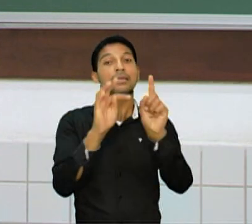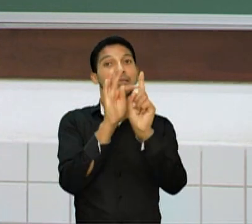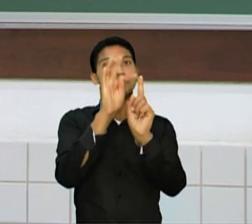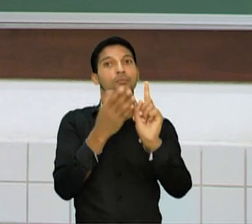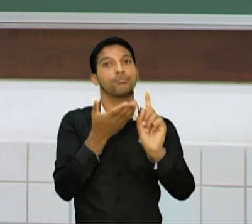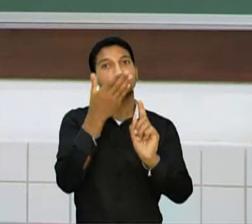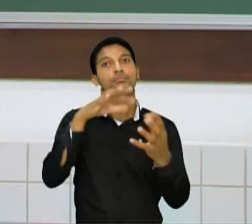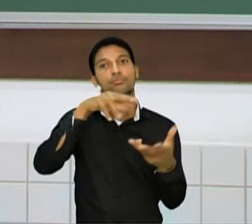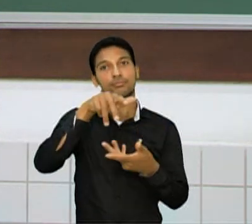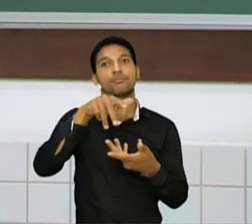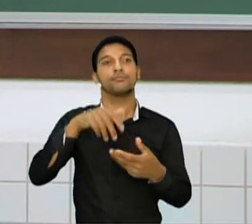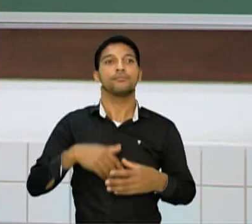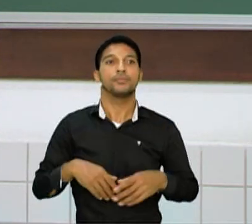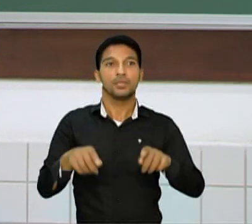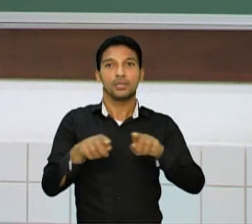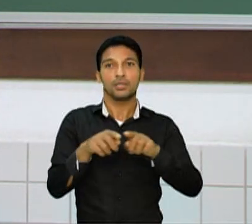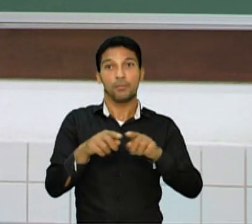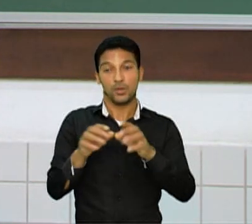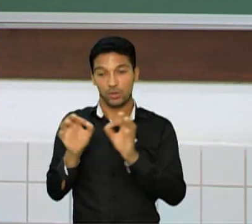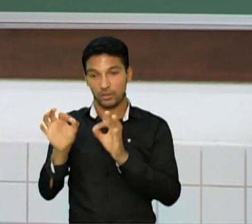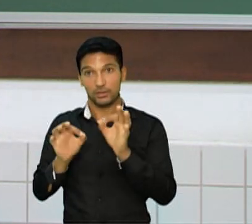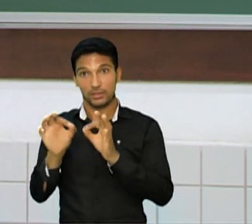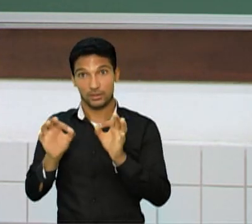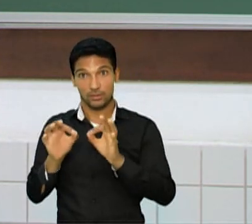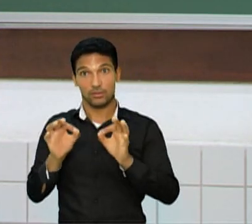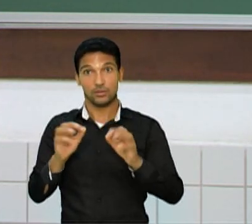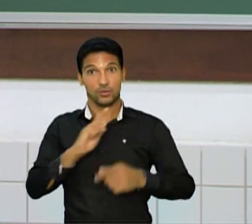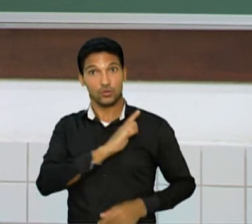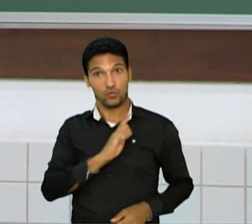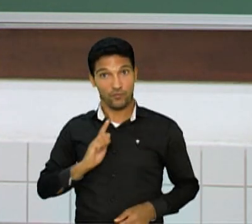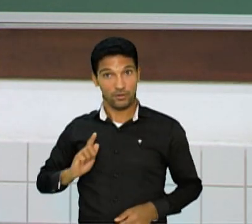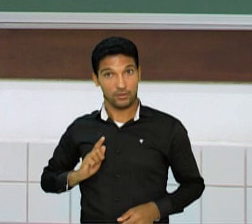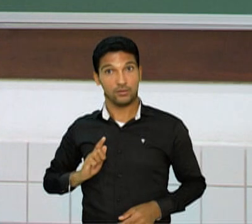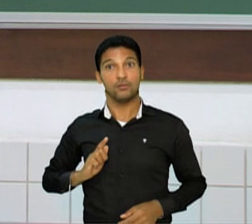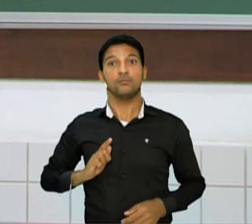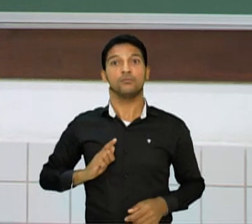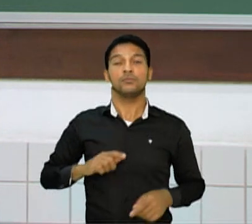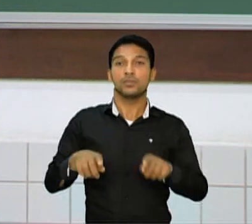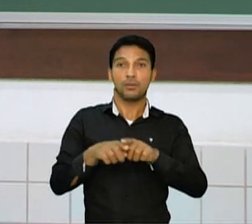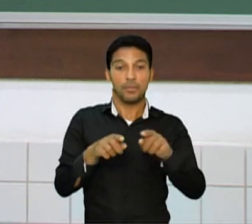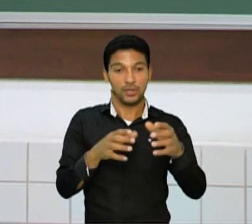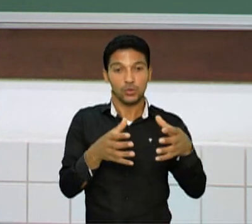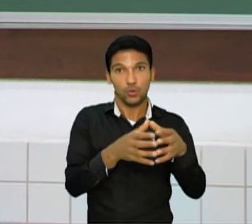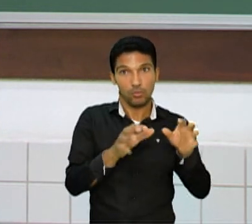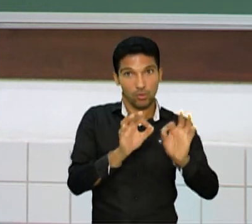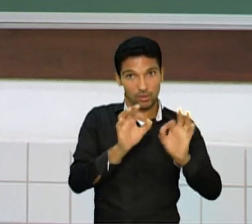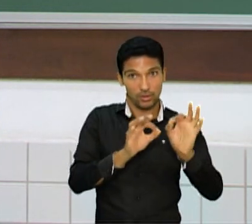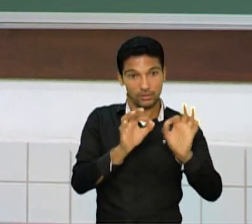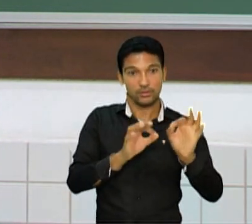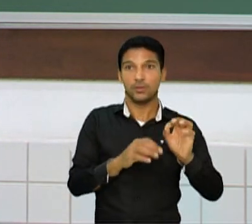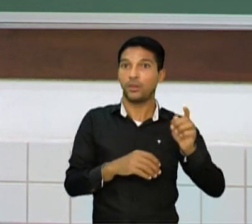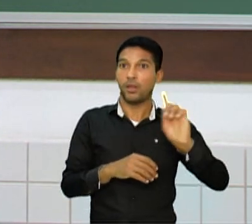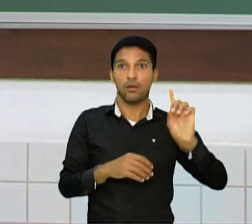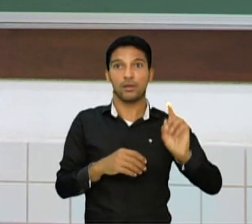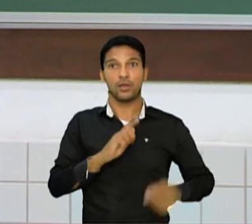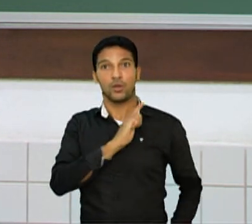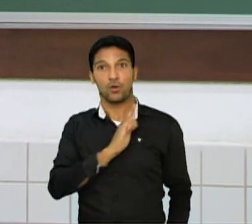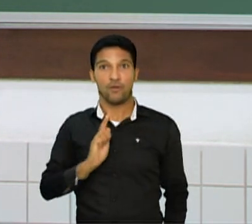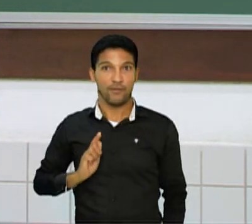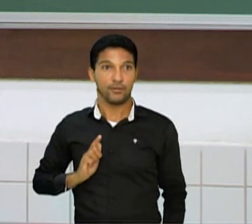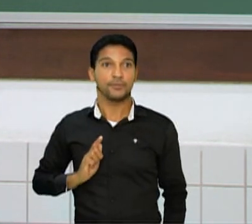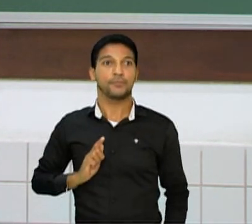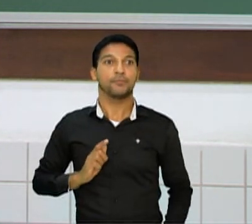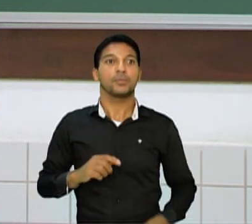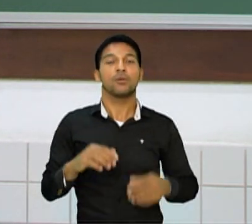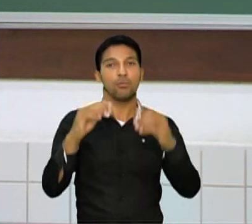as organizações governamentais e não governamentais, o efeito estufa, desenvolvimento sustentável, falamos um pouquinho de bioma